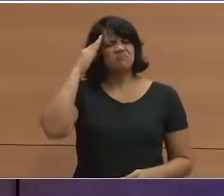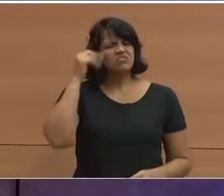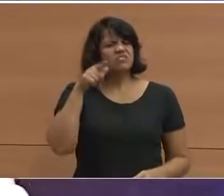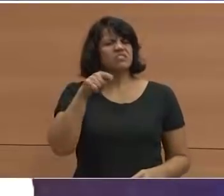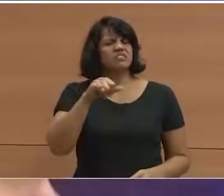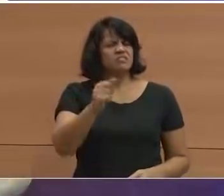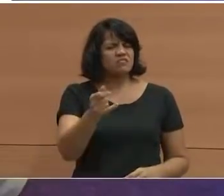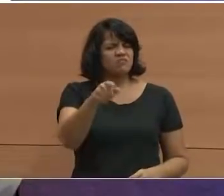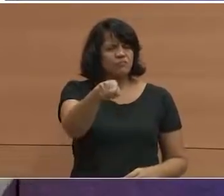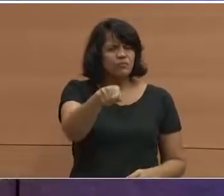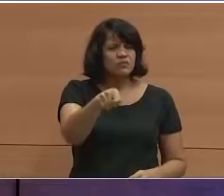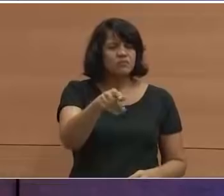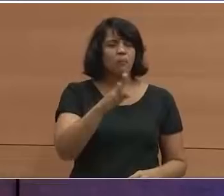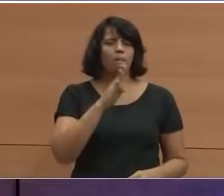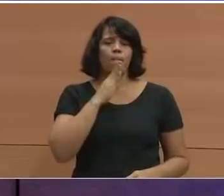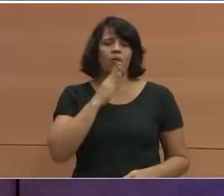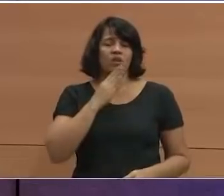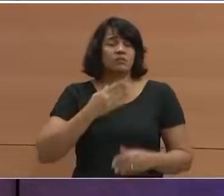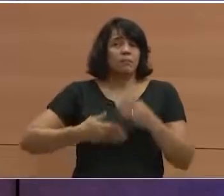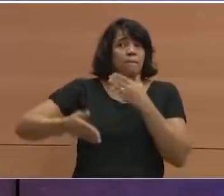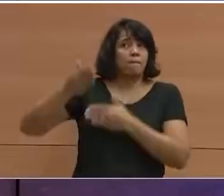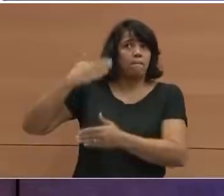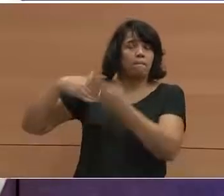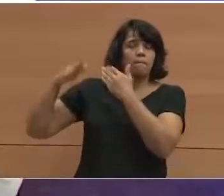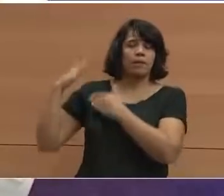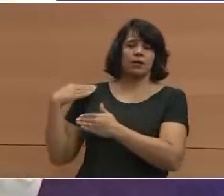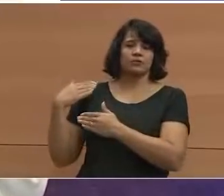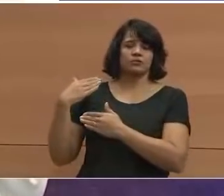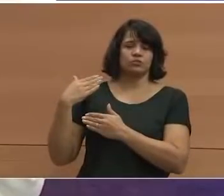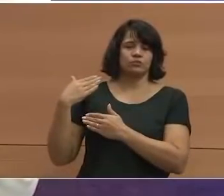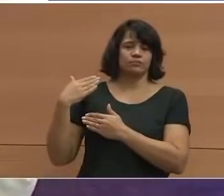liderança, o casamento deles se foi.